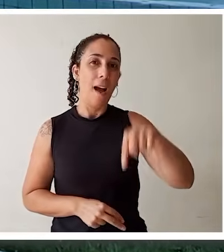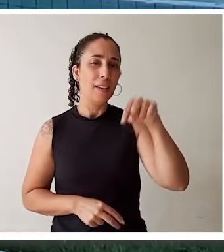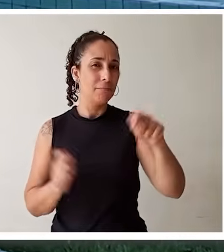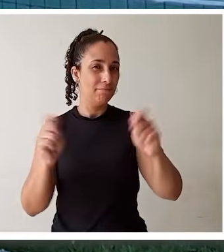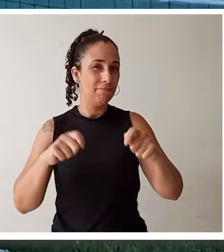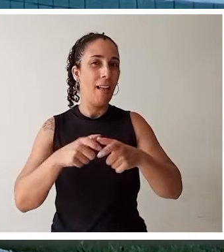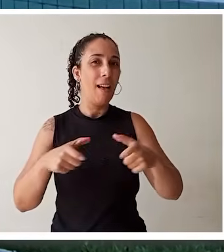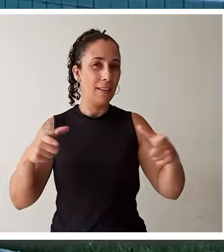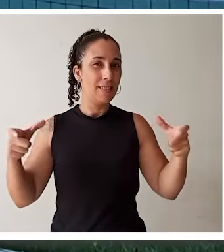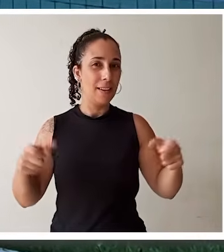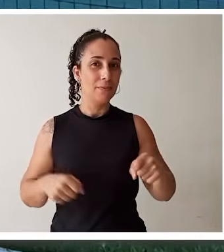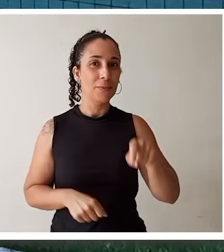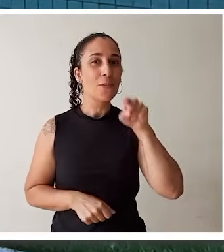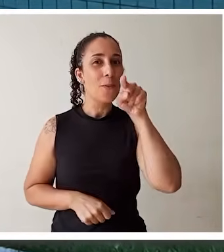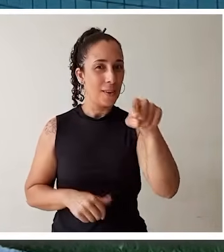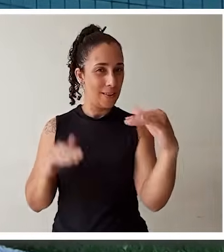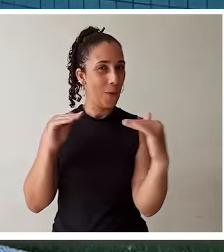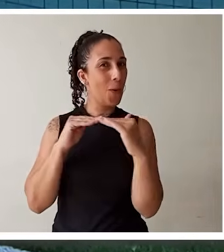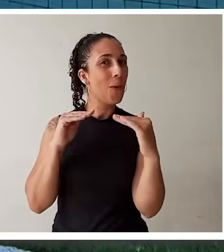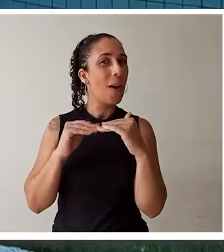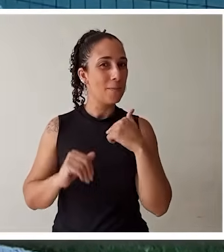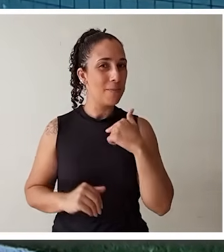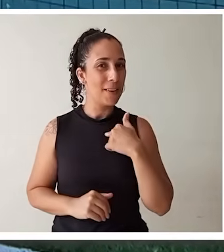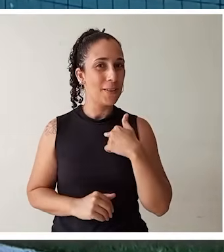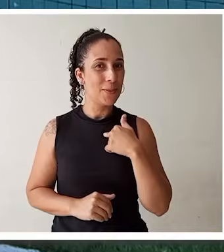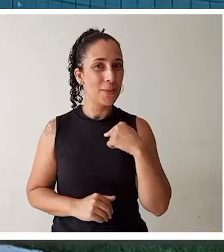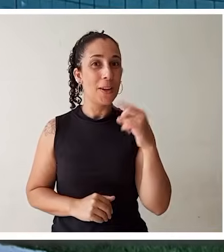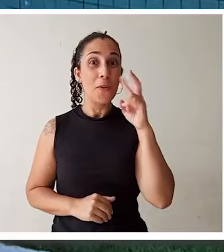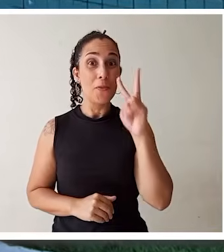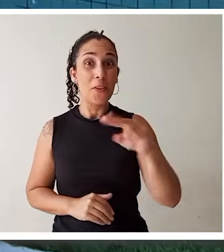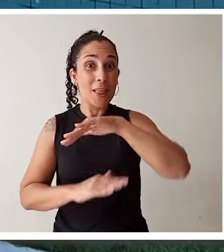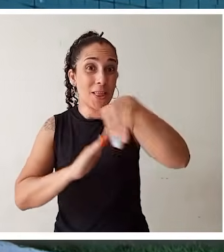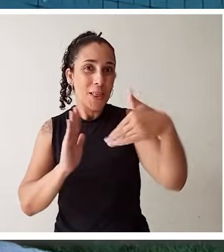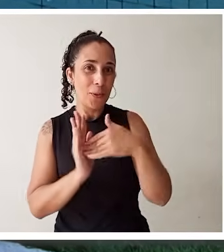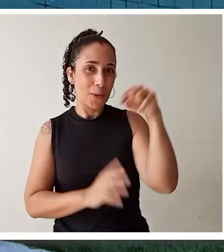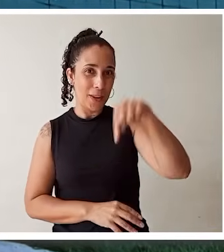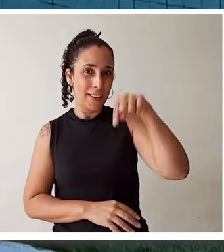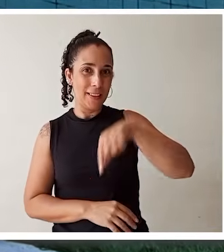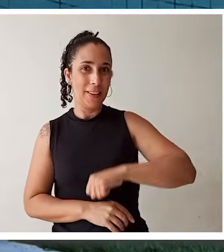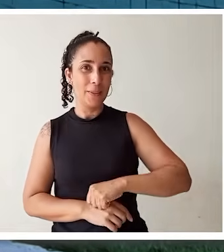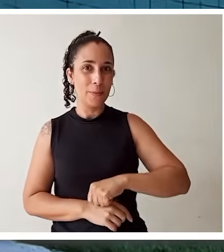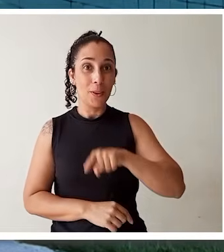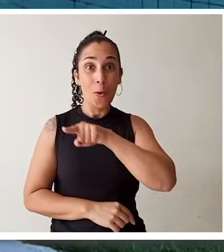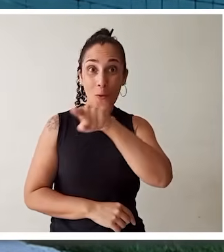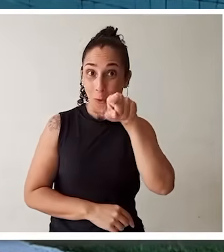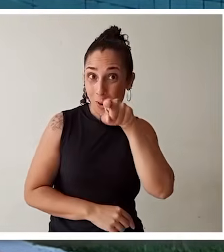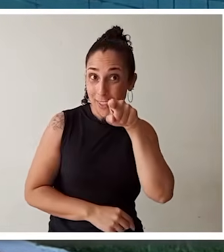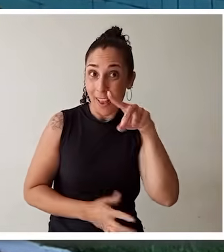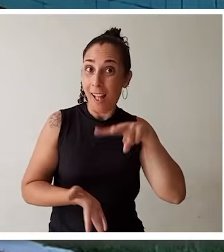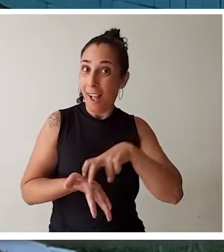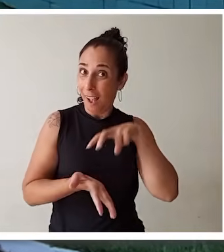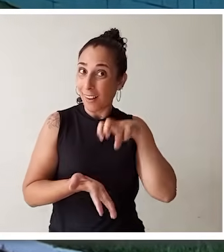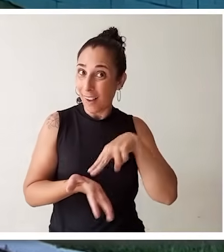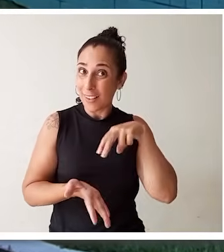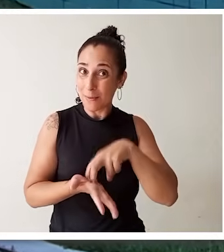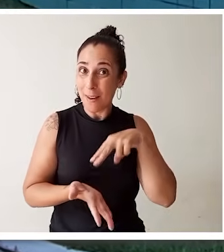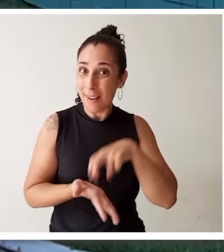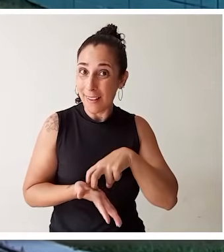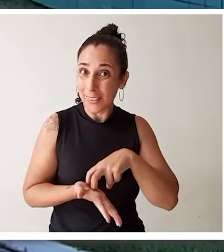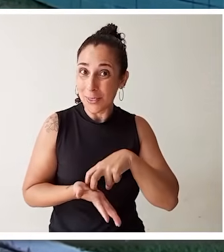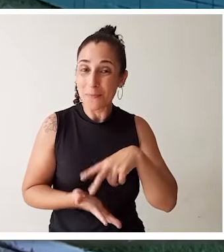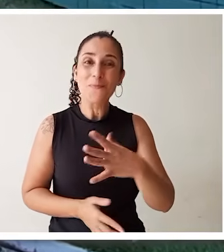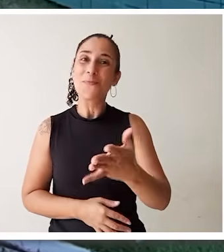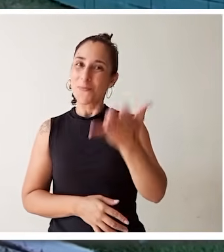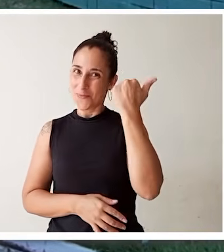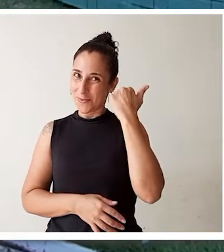crescer. E olha, eu aposto que você vai concordar comigo depois que a gente vê junto tudo que nós temos que ver nesse município. E aí,